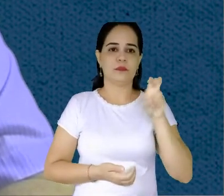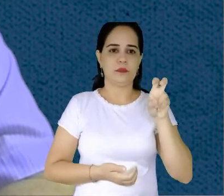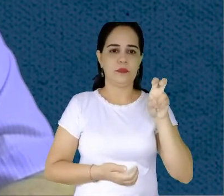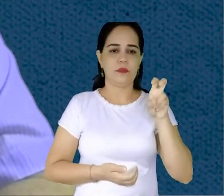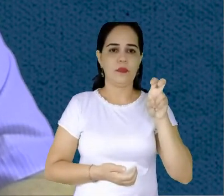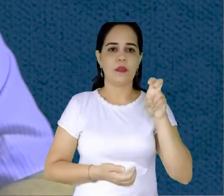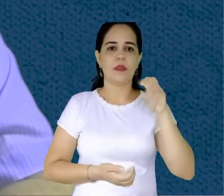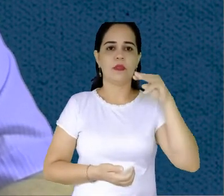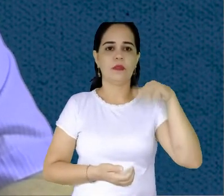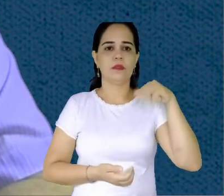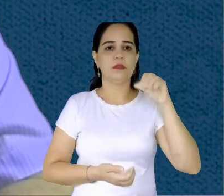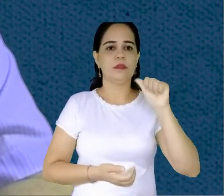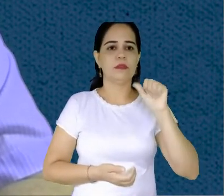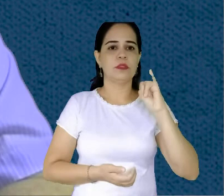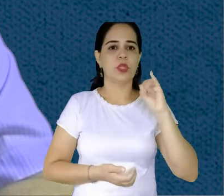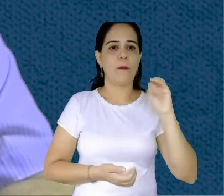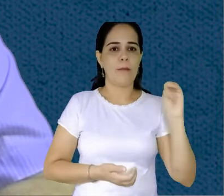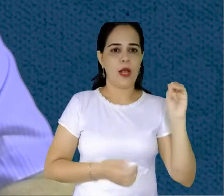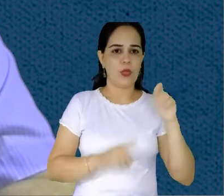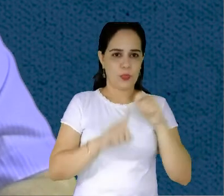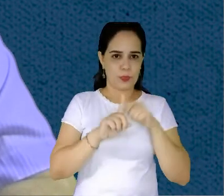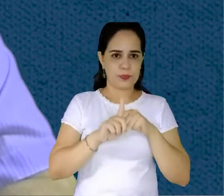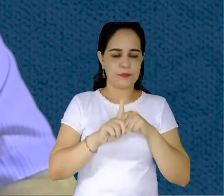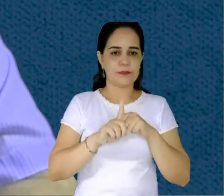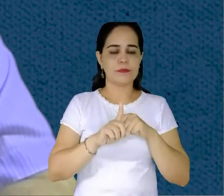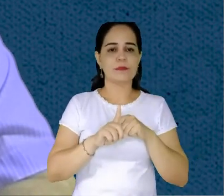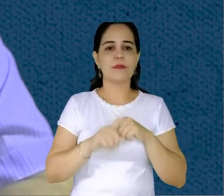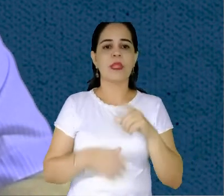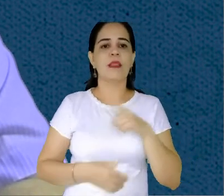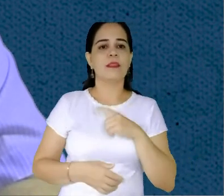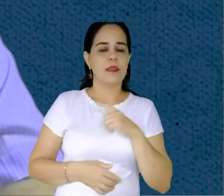canonizou 10 beatos.